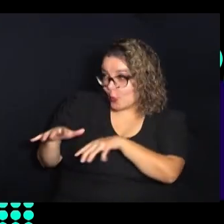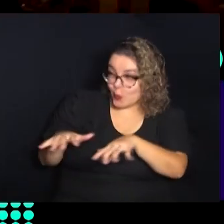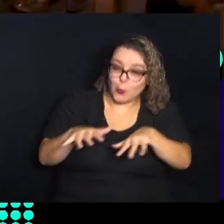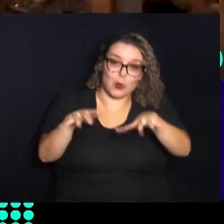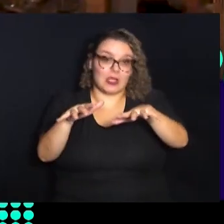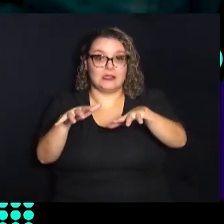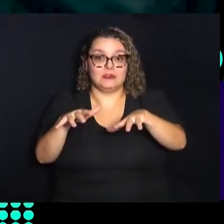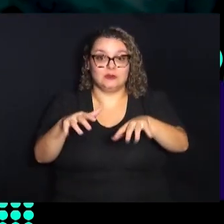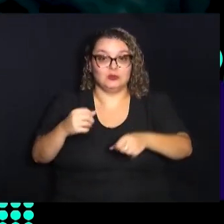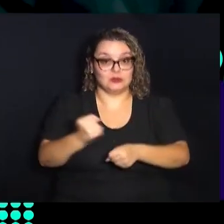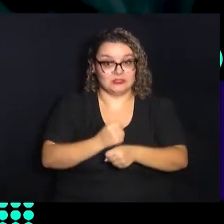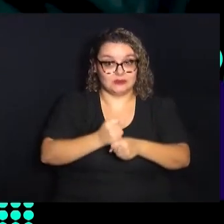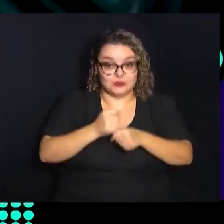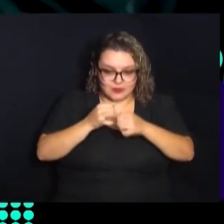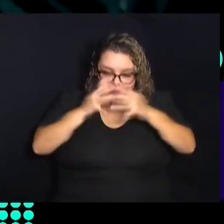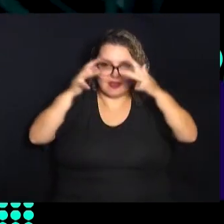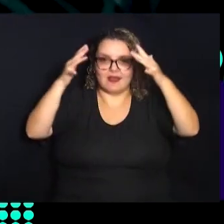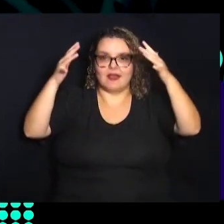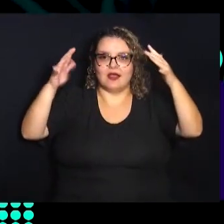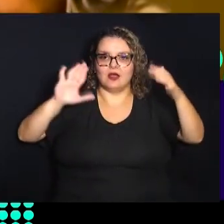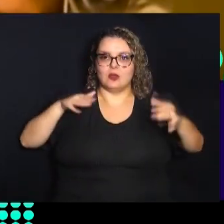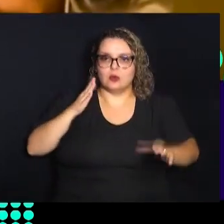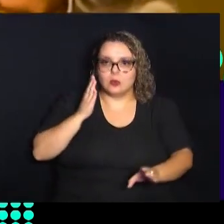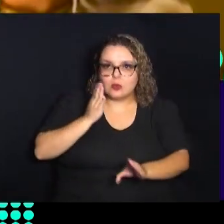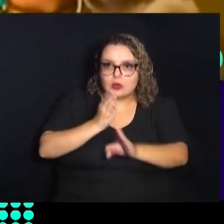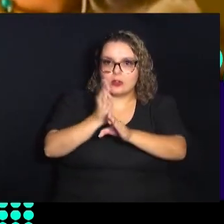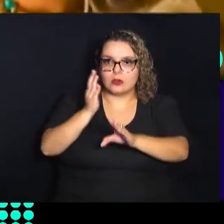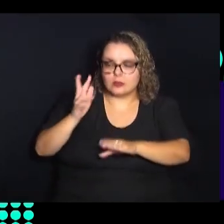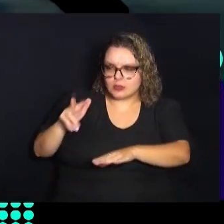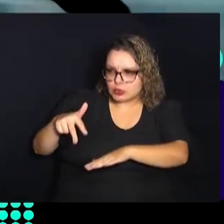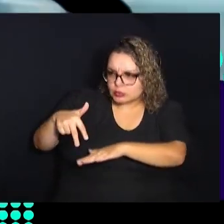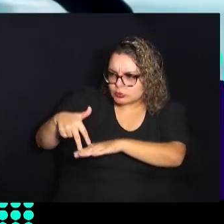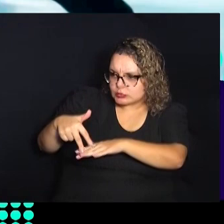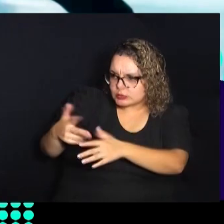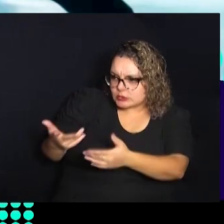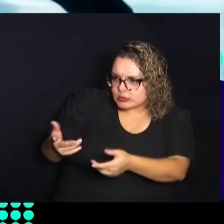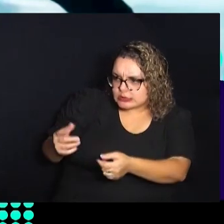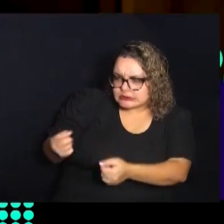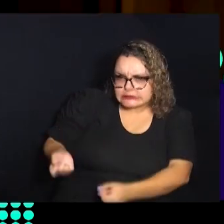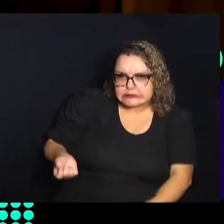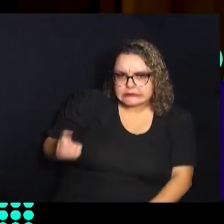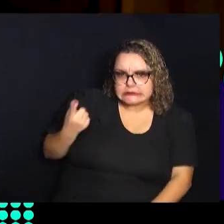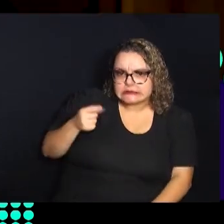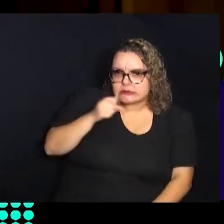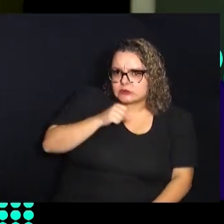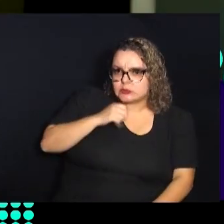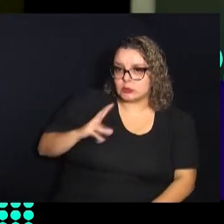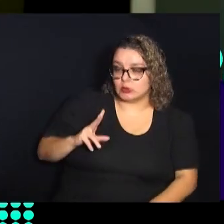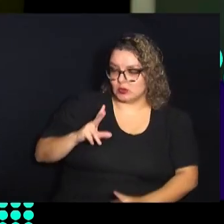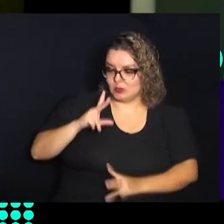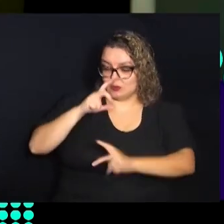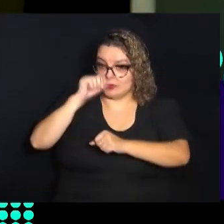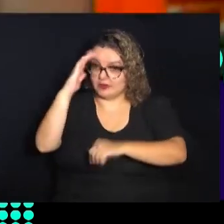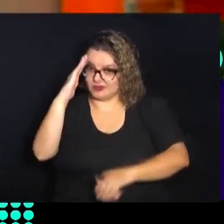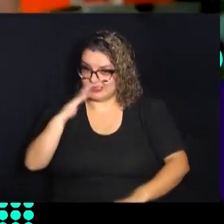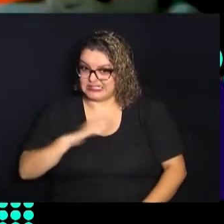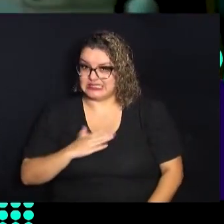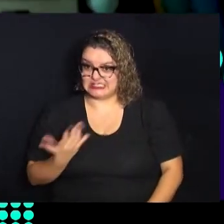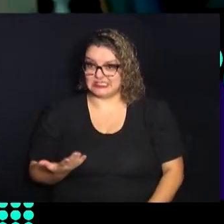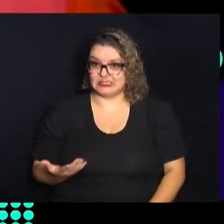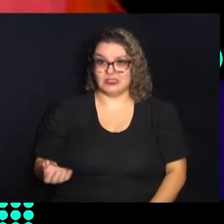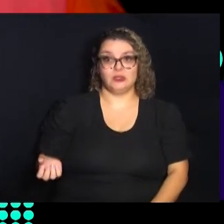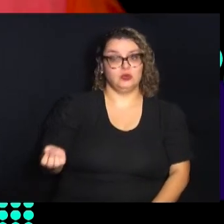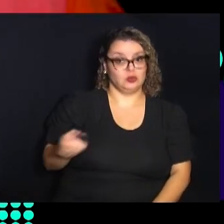originais atuaram em seus anos de glória, quando a descoberta de um artefato antigo desencadeia uma força